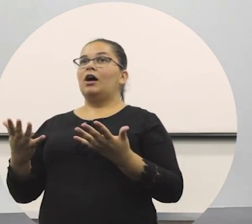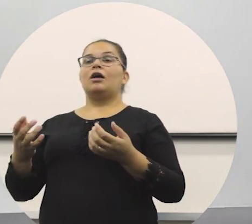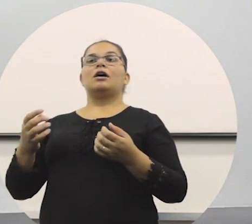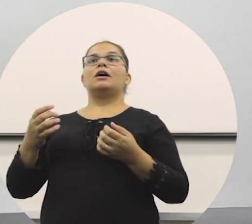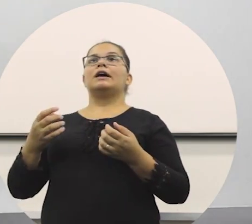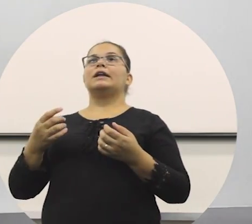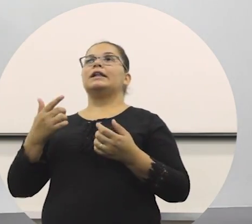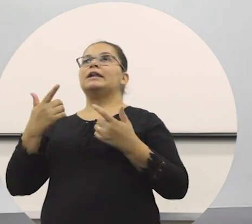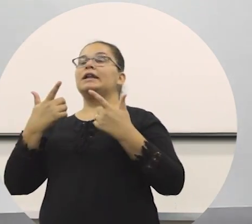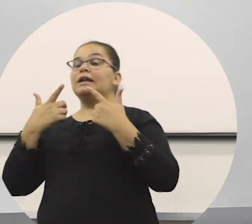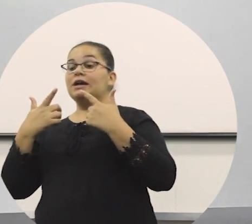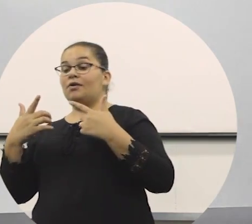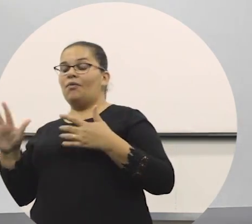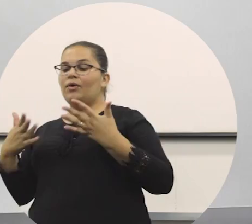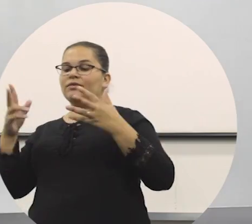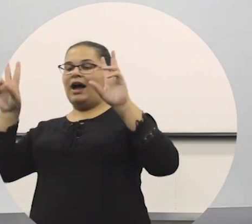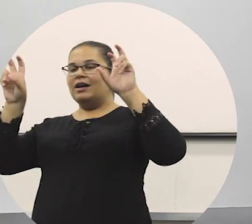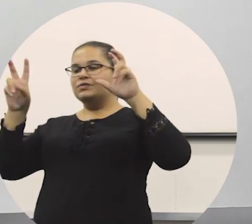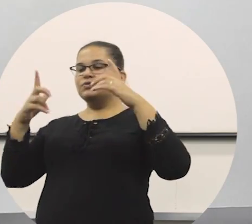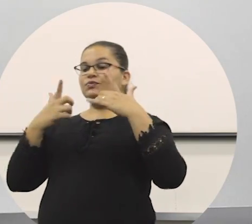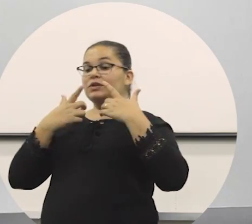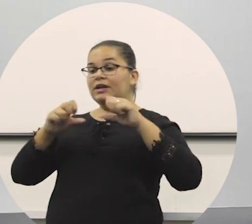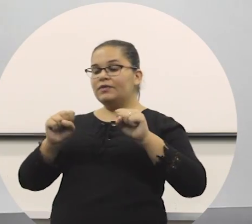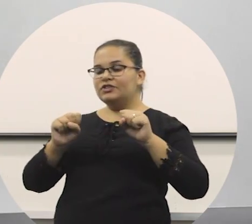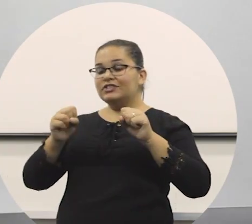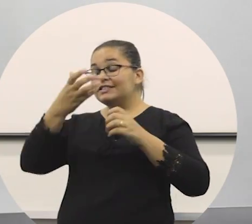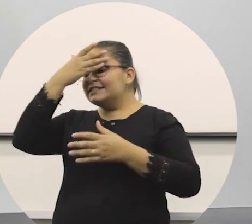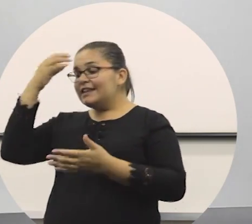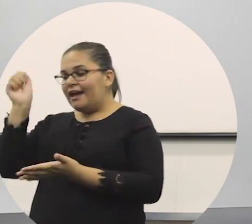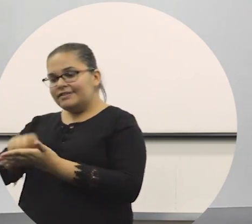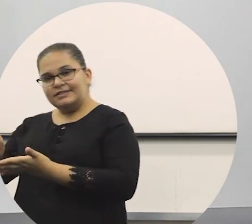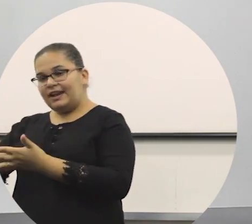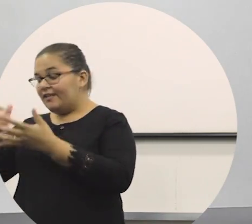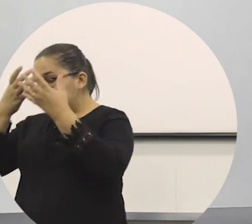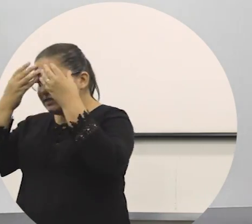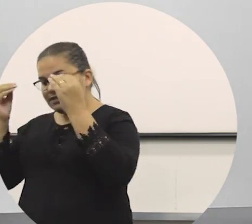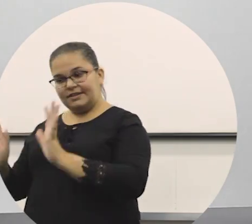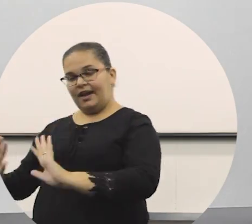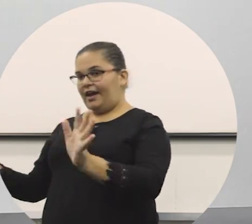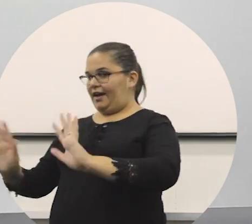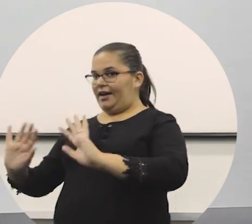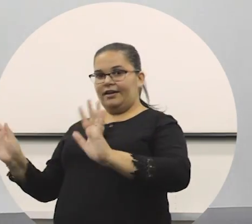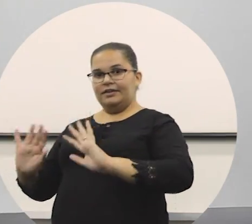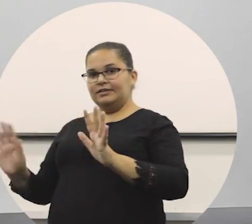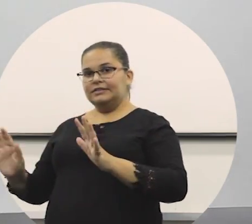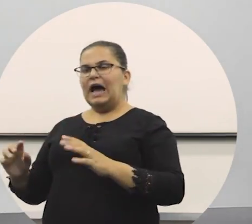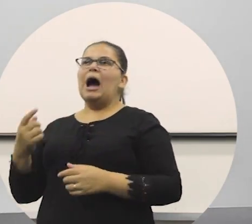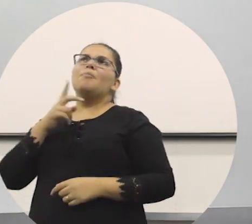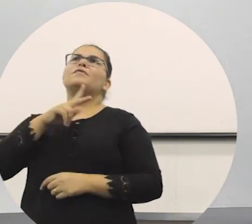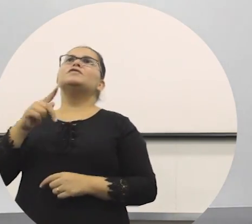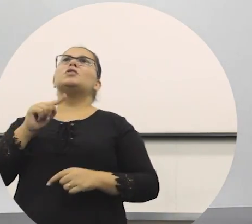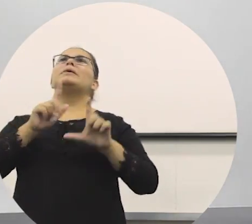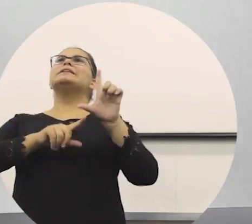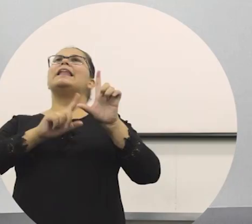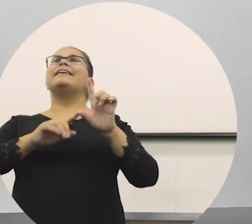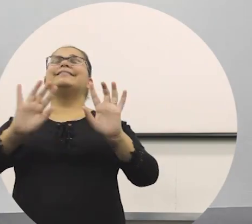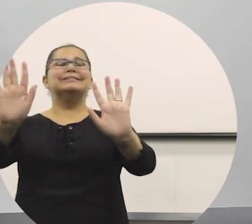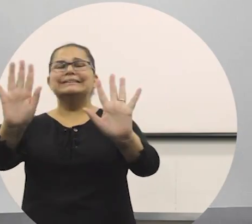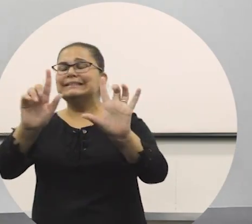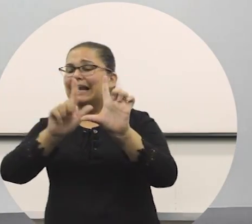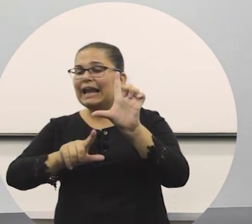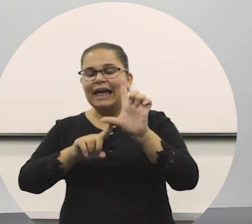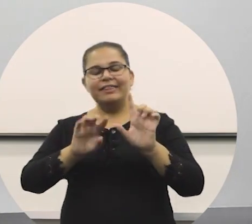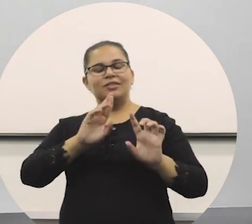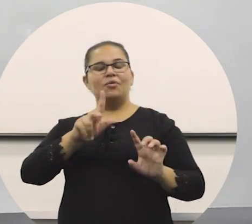Gente, agora vamos falar sobre linguística. Esqueçam que vocês escrevem, esqueçam, porque dá sempre problema. Porque eles vão falar assim, professor, mas aquela letra não, não estou falando de letra, estou falando